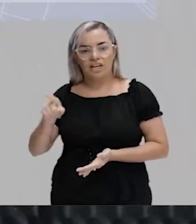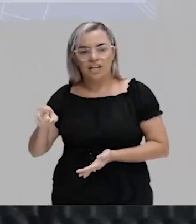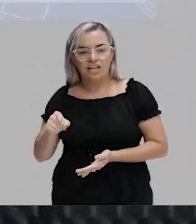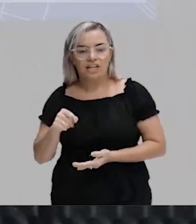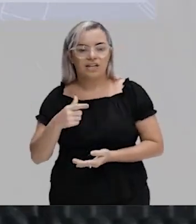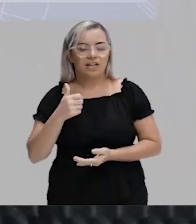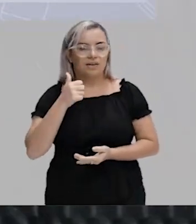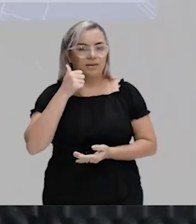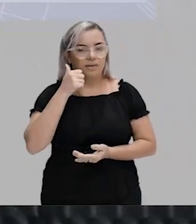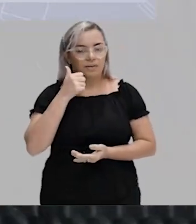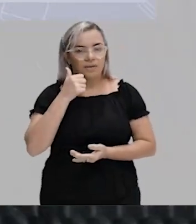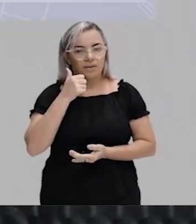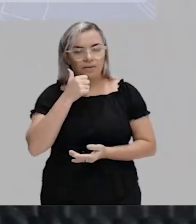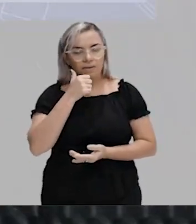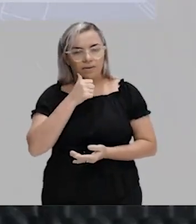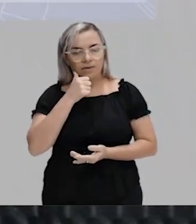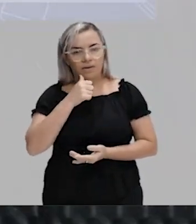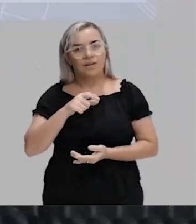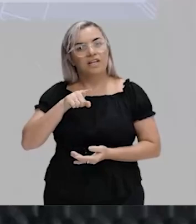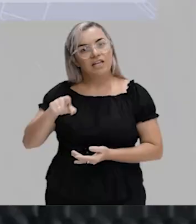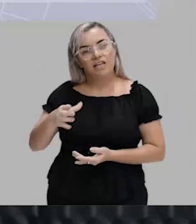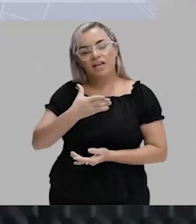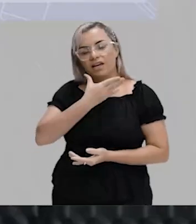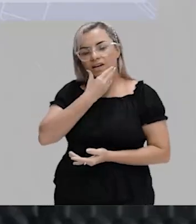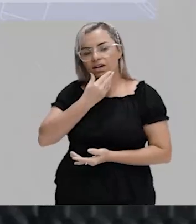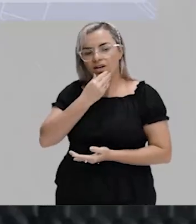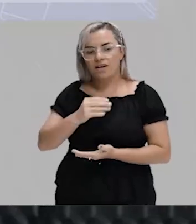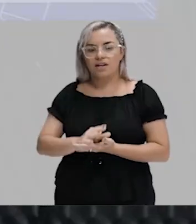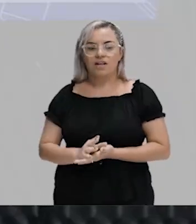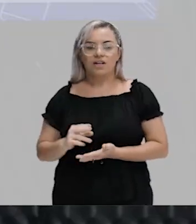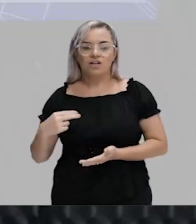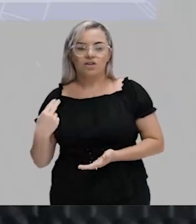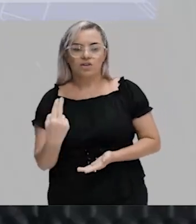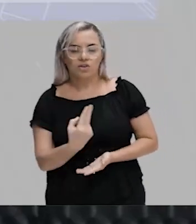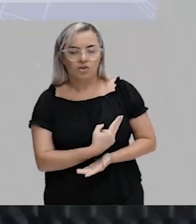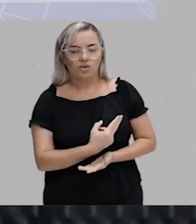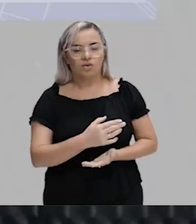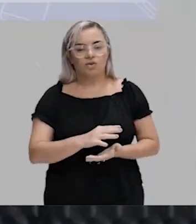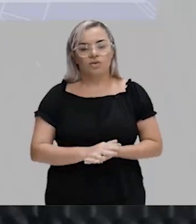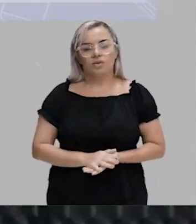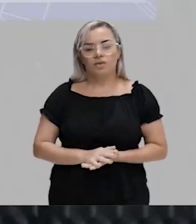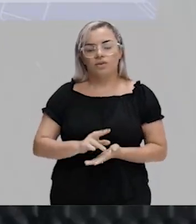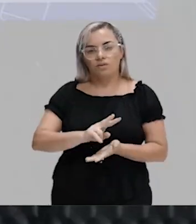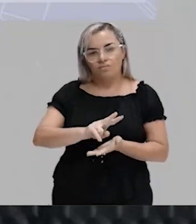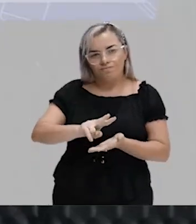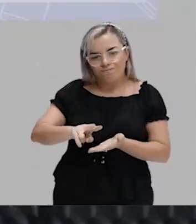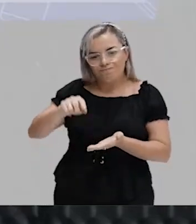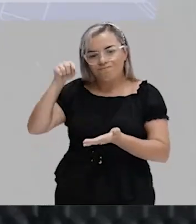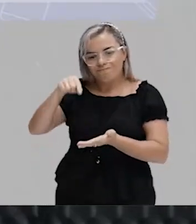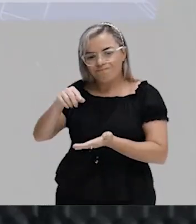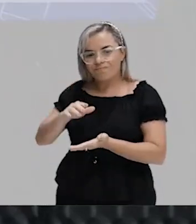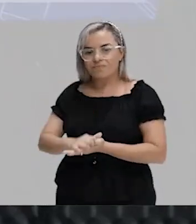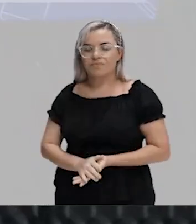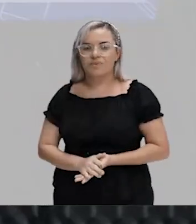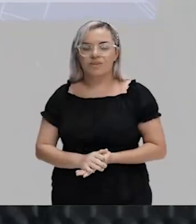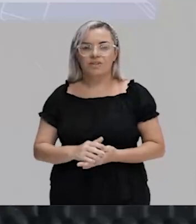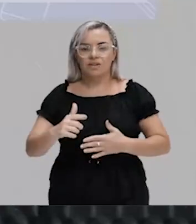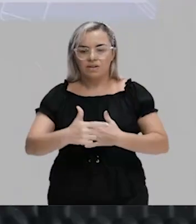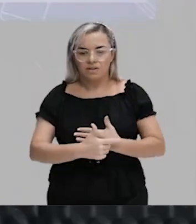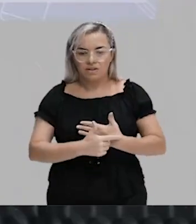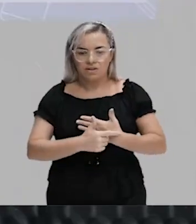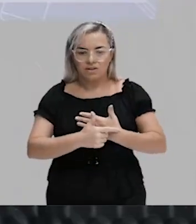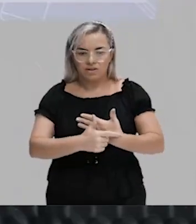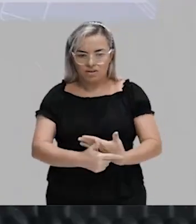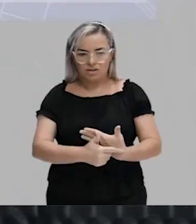elas. Esses são os pronomes oblíquos tônicos. Por isso, esses pronomes exercem função sintática de objeto indireto